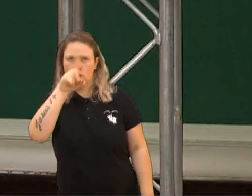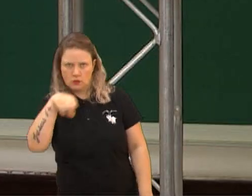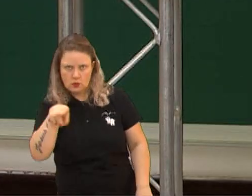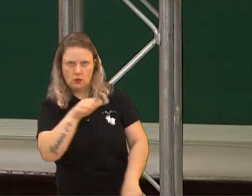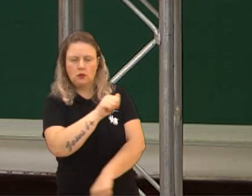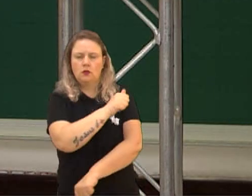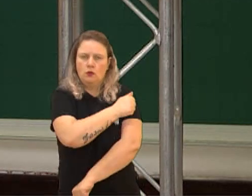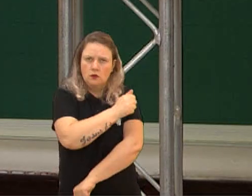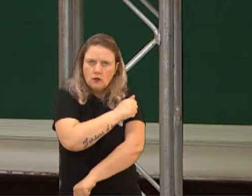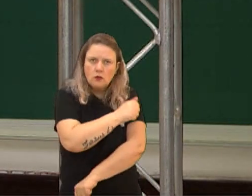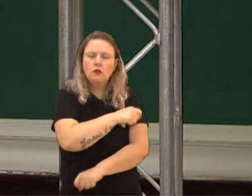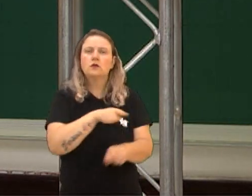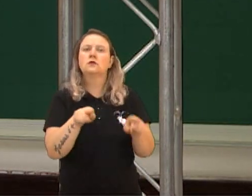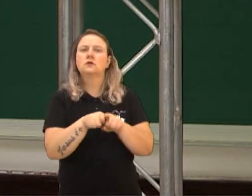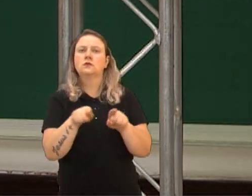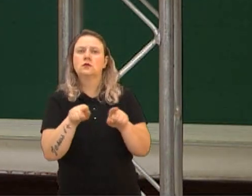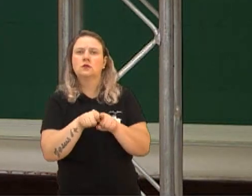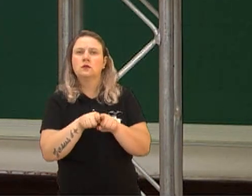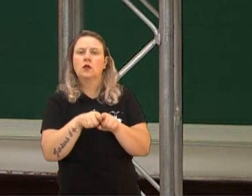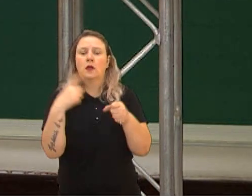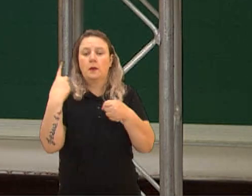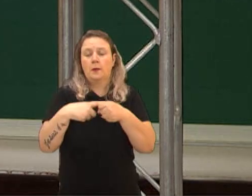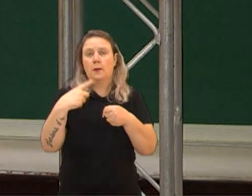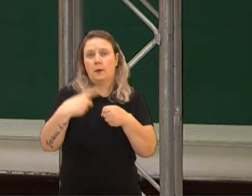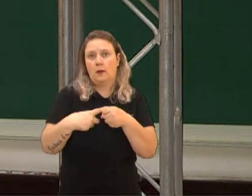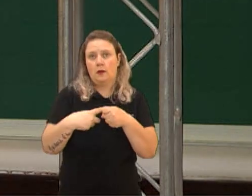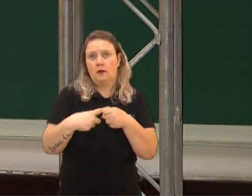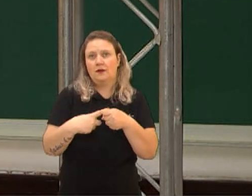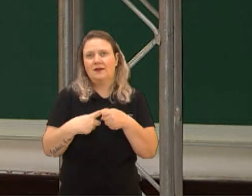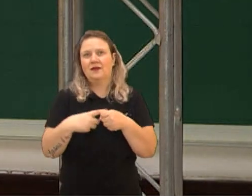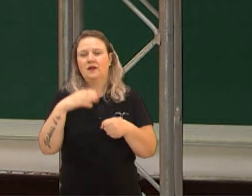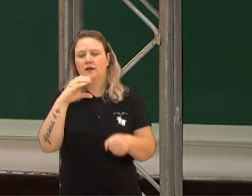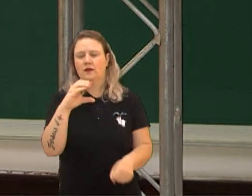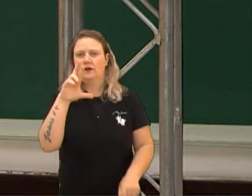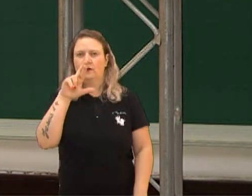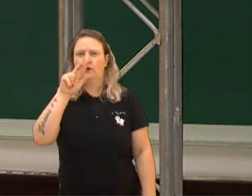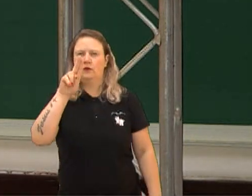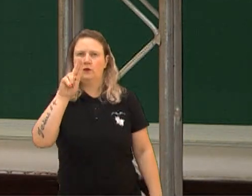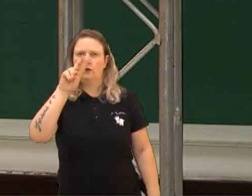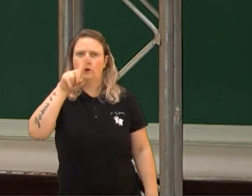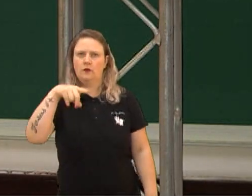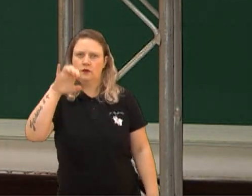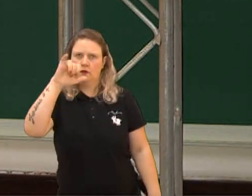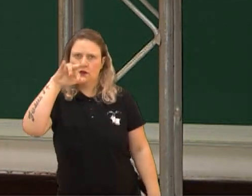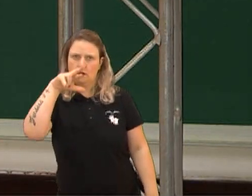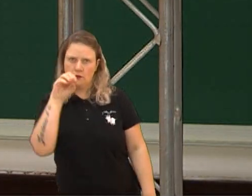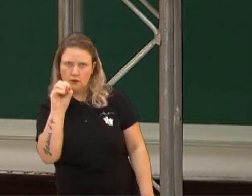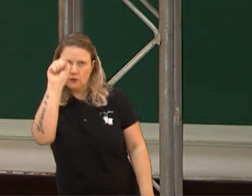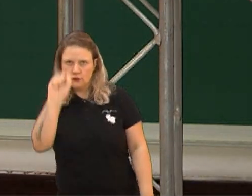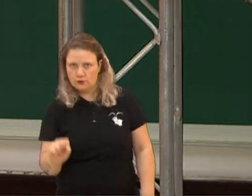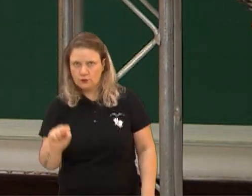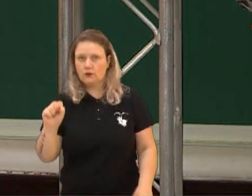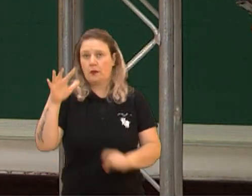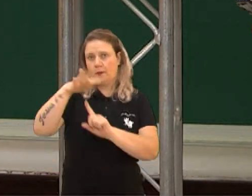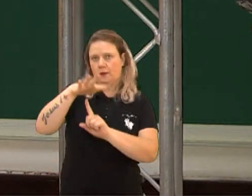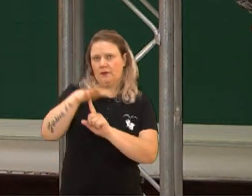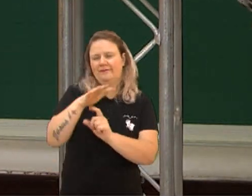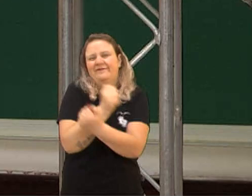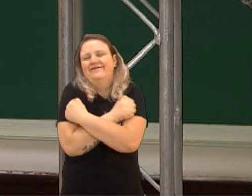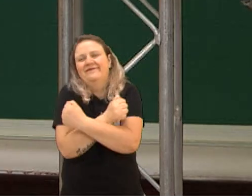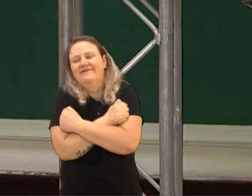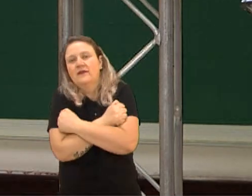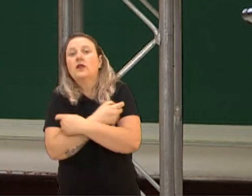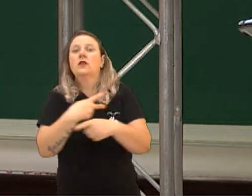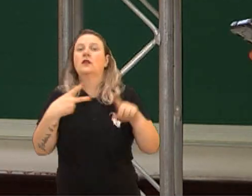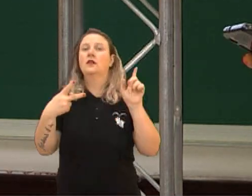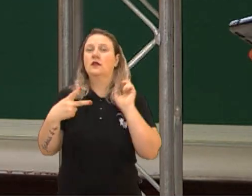Eurides Cavalcante Tenório de Cruzeiro do Sul do Paraná. Aí, galera de Cruzeiro do Sul, em peso, parabéns por estar aí. Aquele abraço, né?